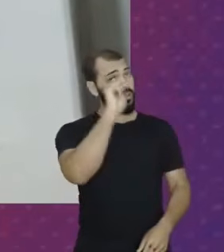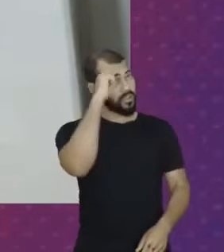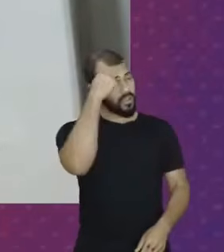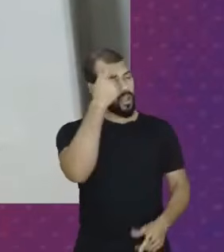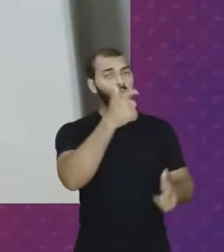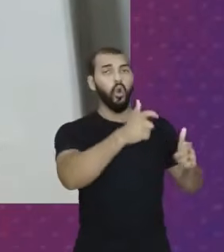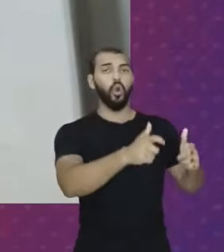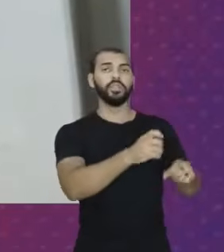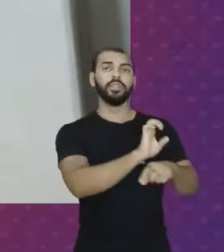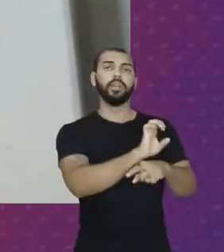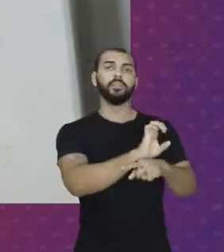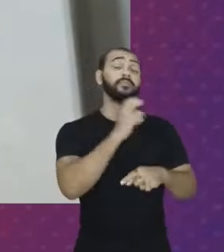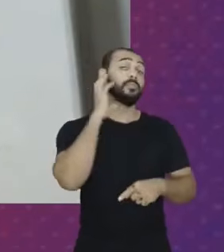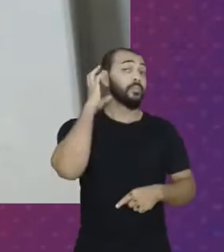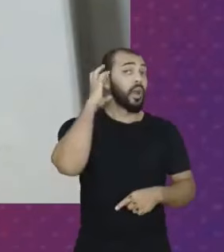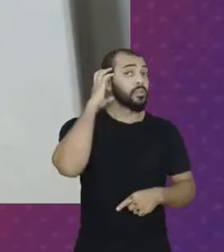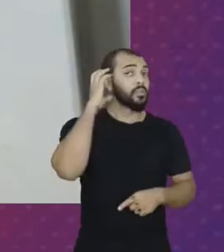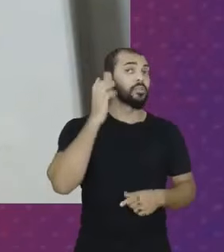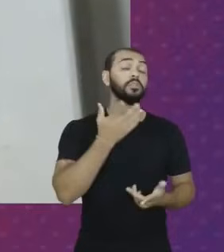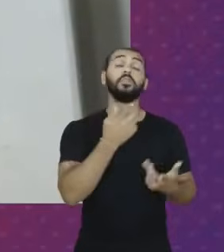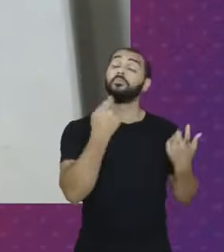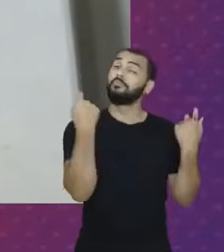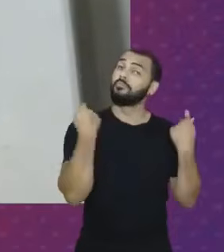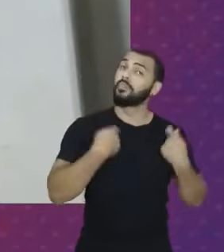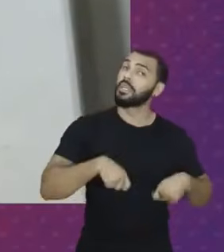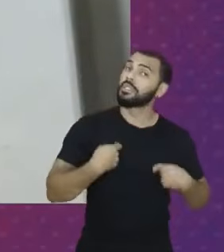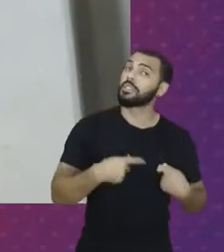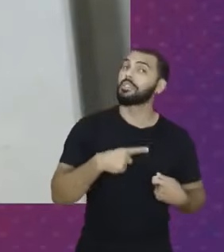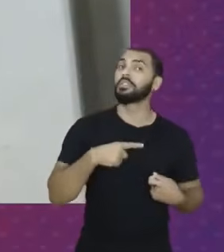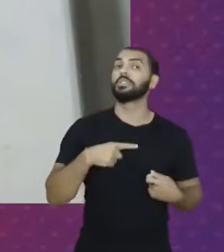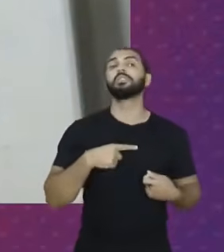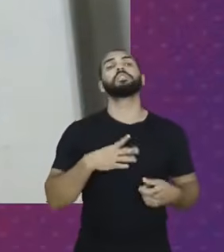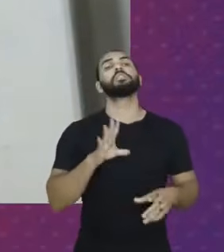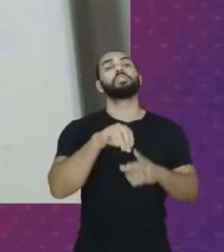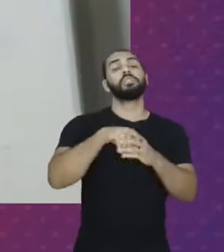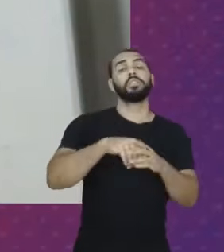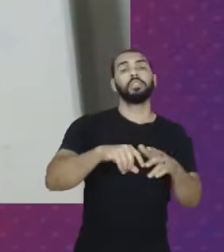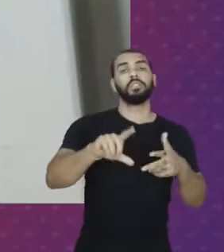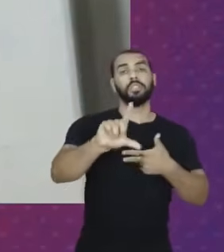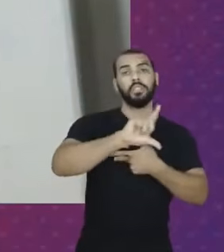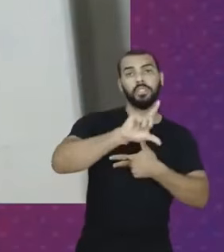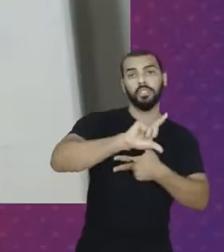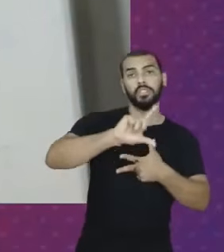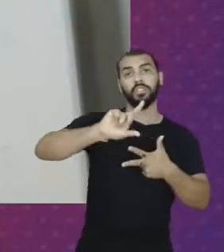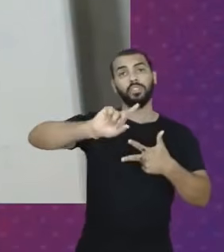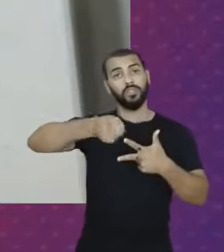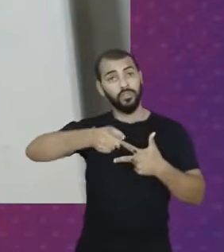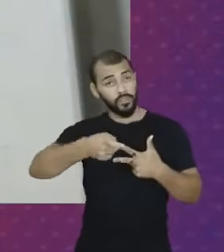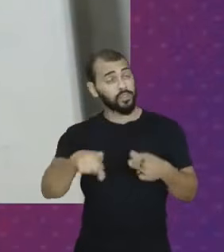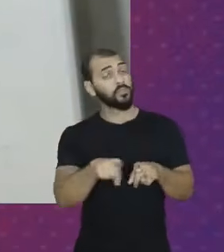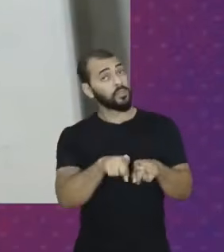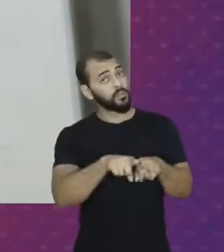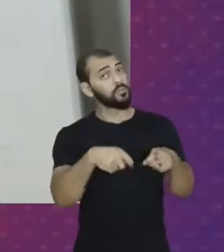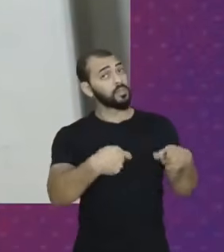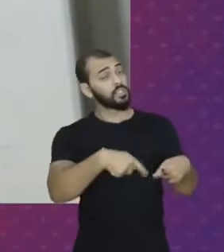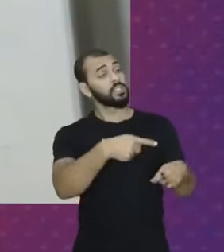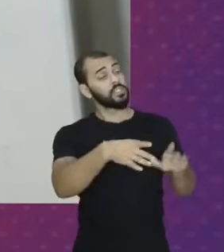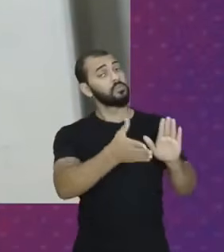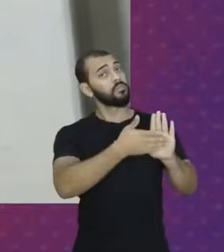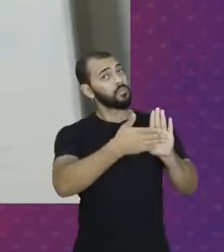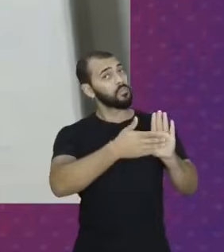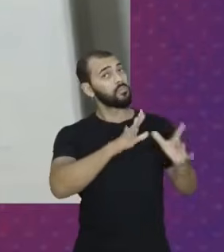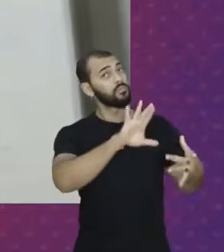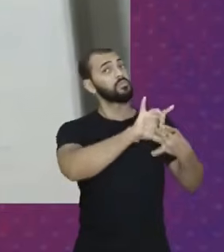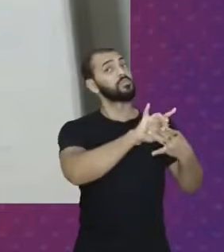que precisa estar no orçamento público, precisa estar nas ações do legislativo, nas ações do executivo. Então, percebam que esse espaço é um espaço que nós